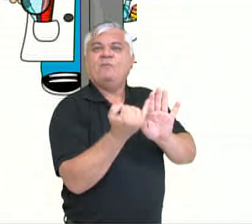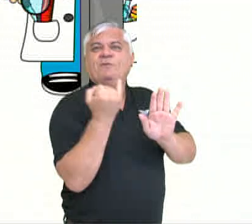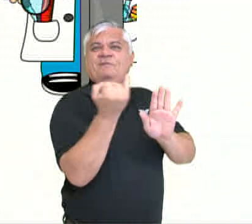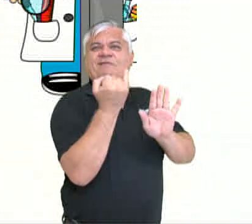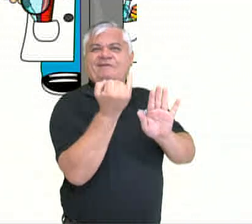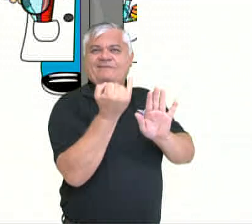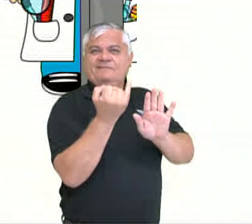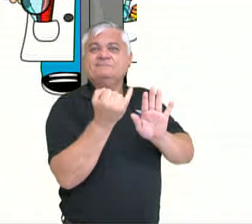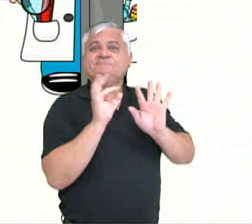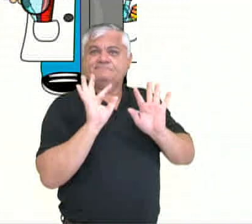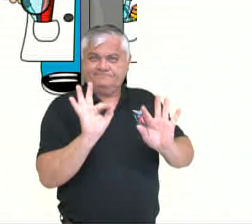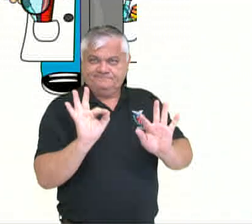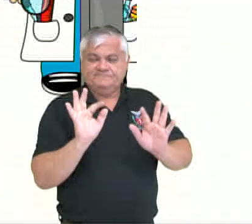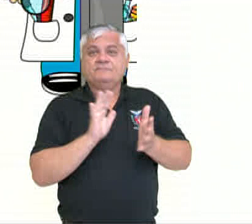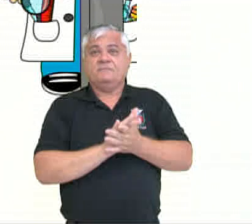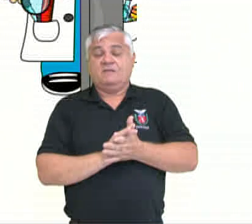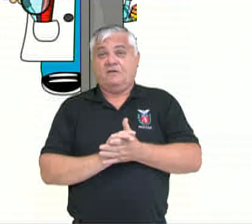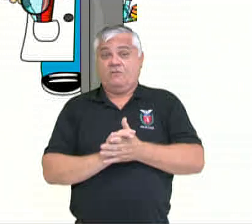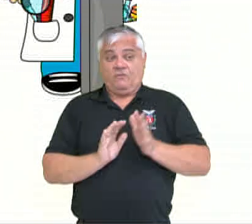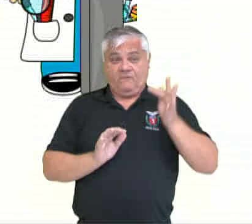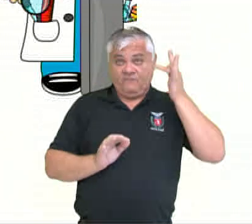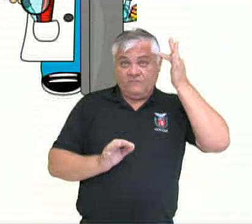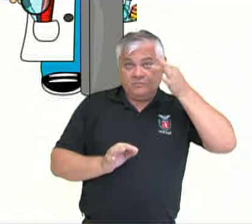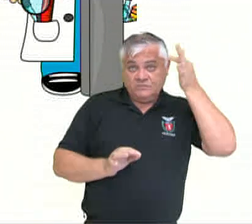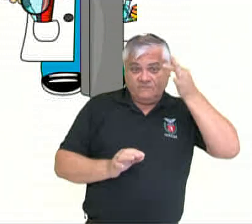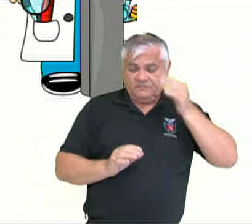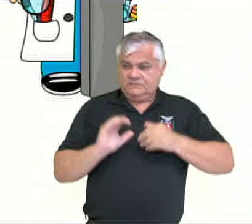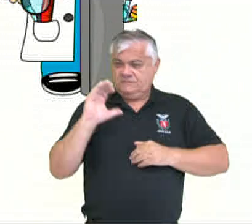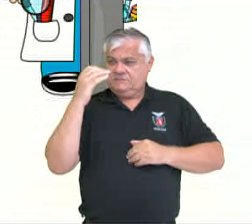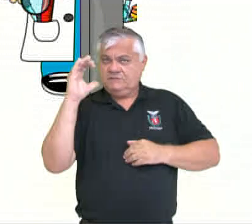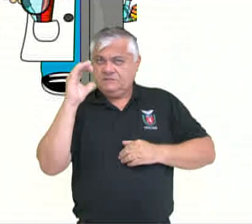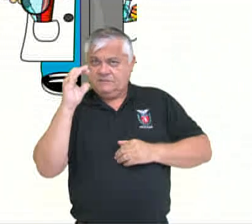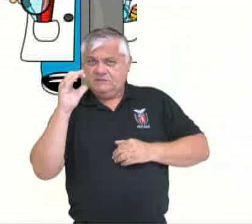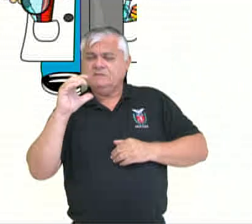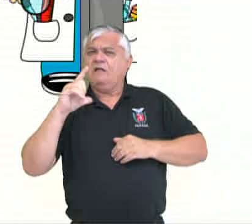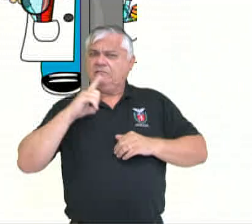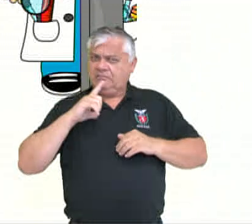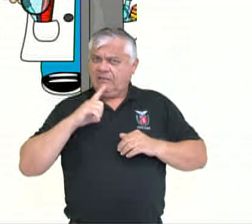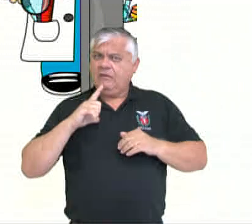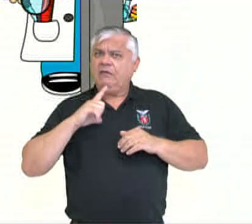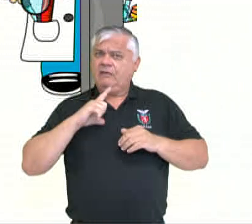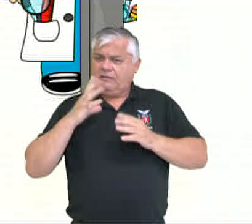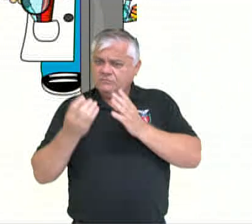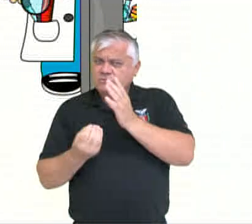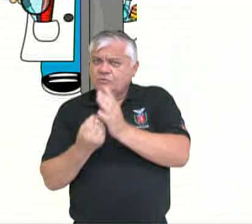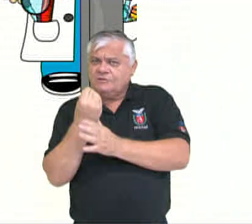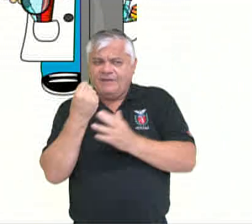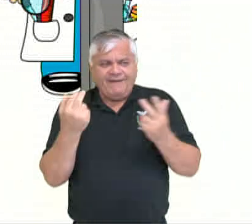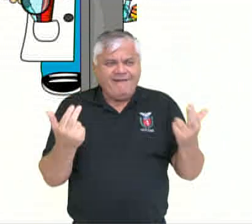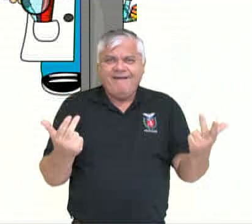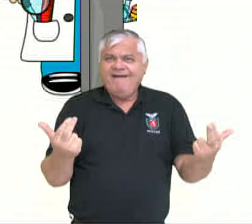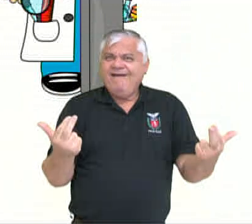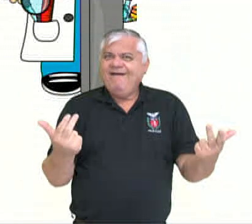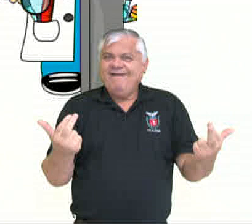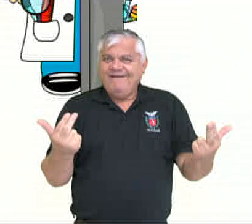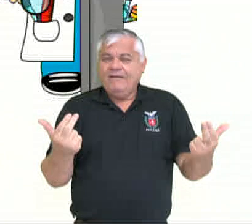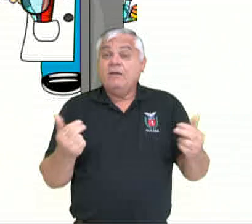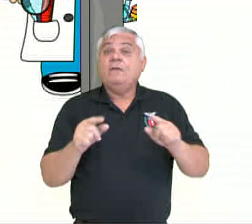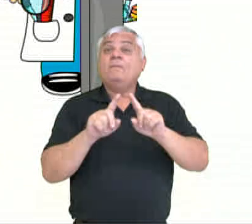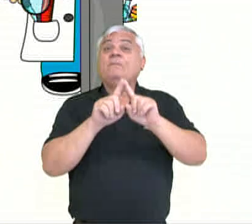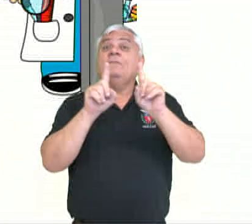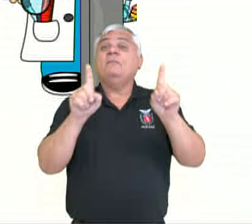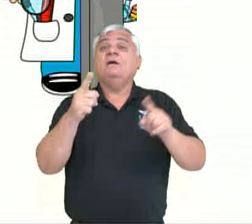essenciais. Então, nós vamos ver que filosofia e ciência, elas têm aí uma origem em comum. Mas hoje nós